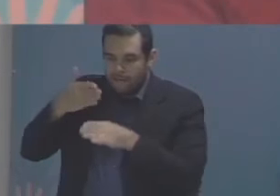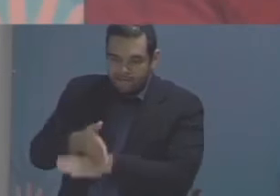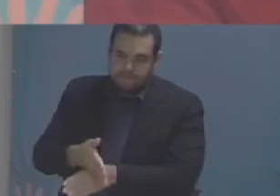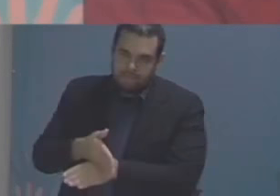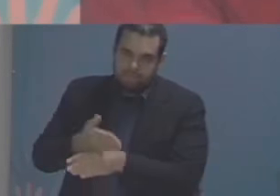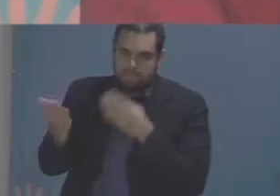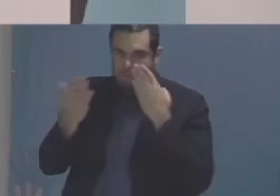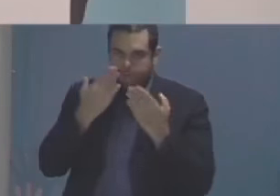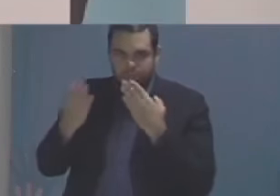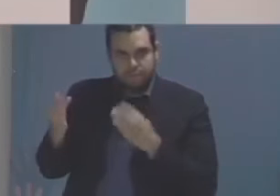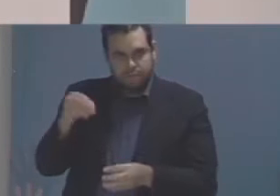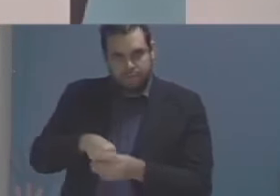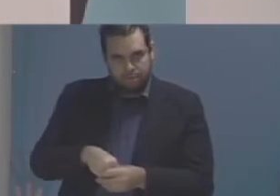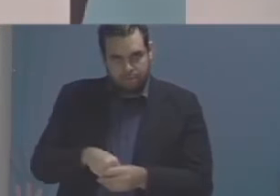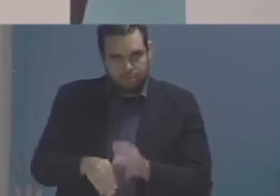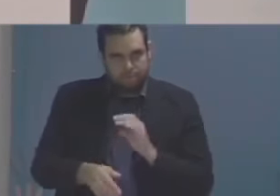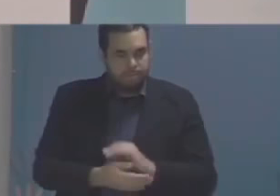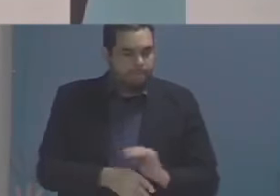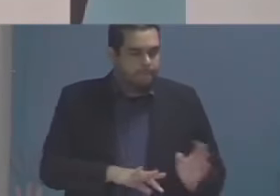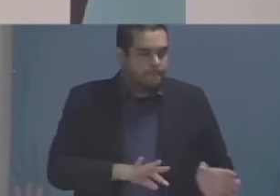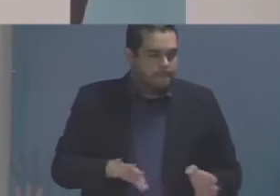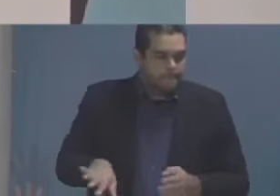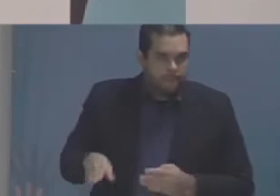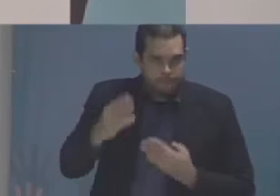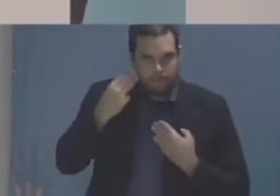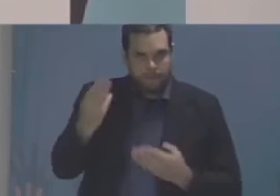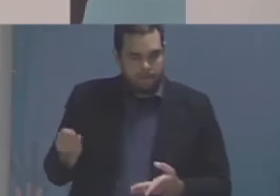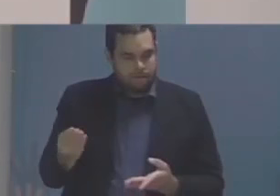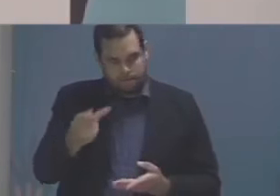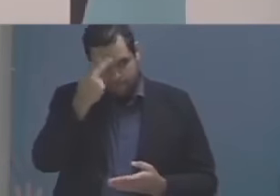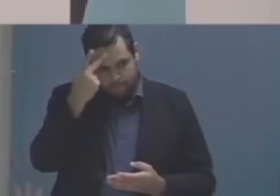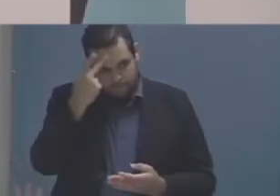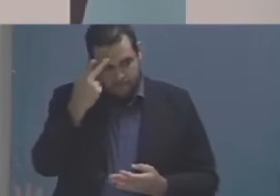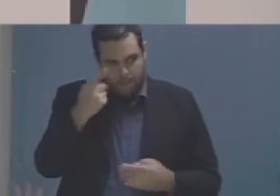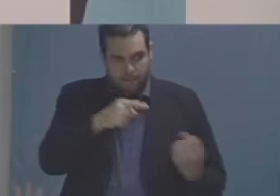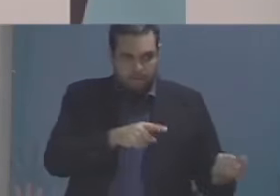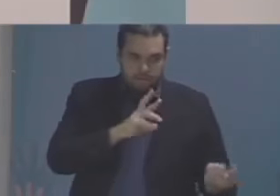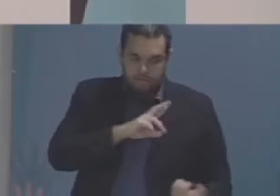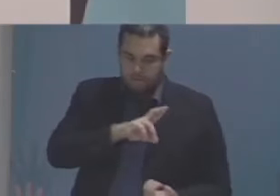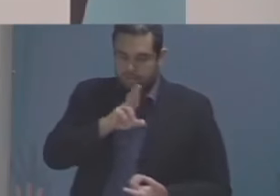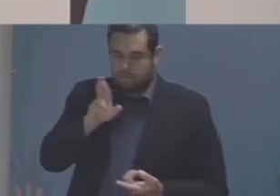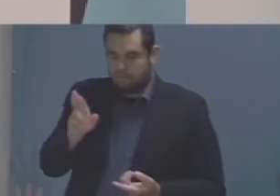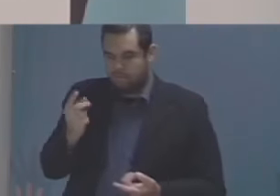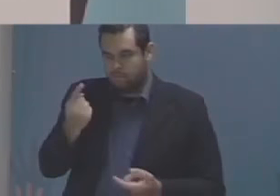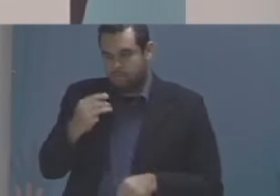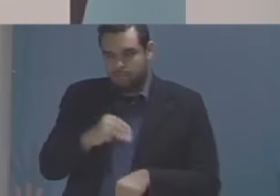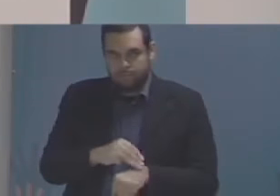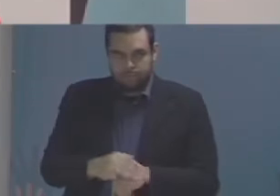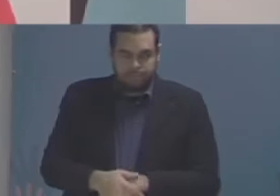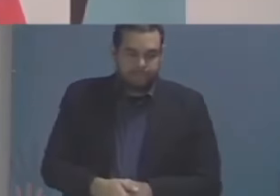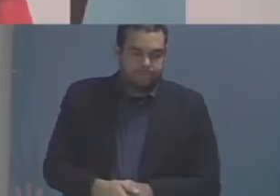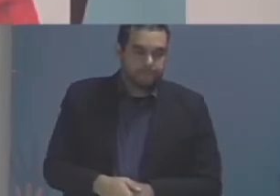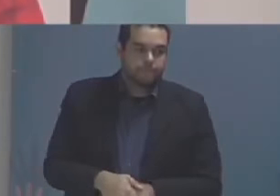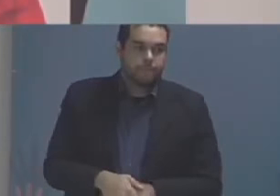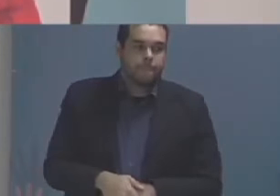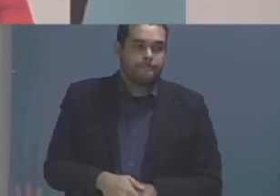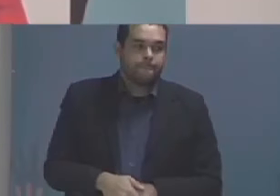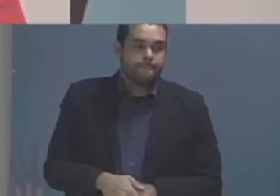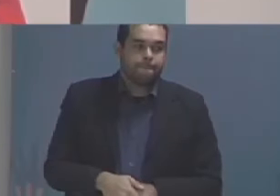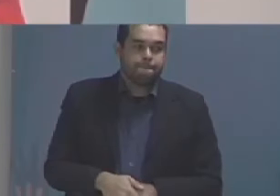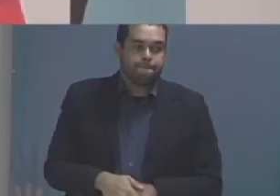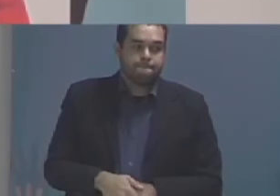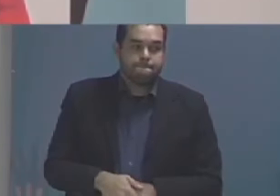psicologia. Obrigado, candidato. O candidato Luiz Anunciação terá para a tréplica 1 minuto.